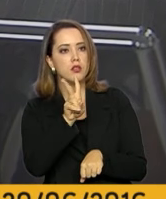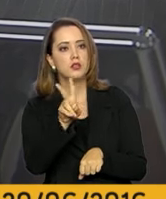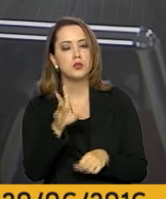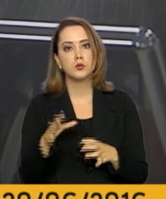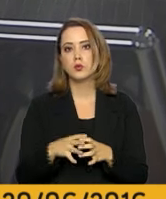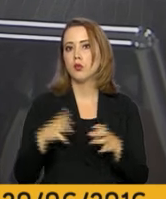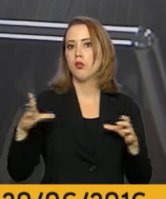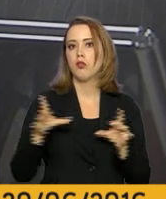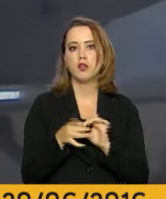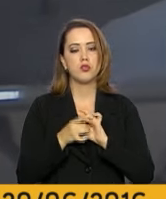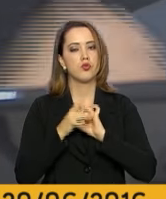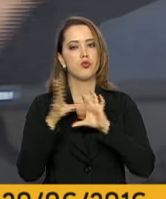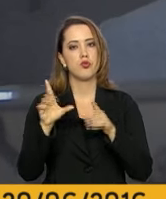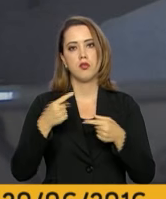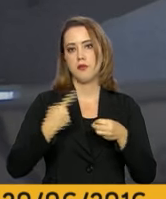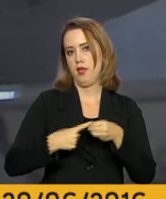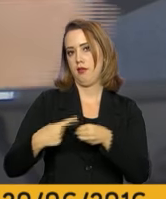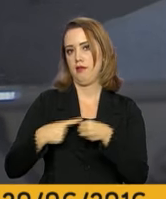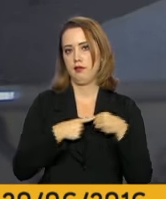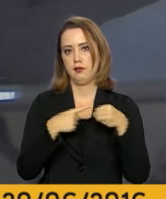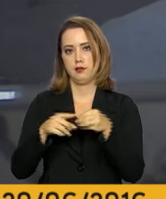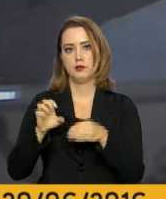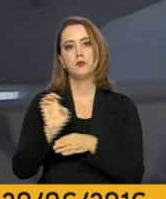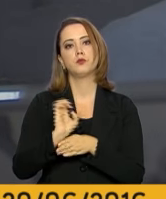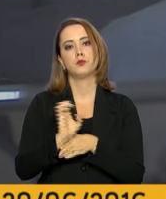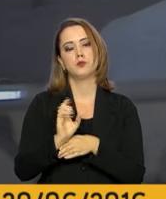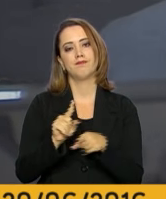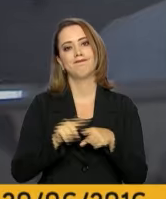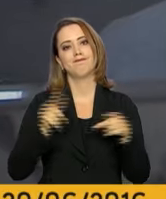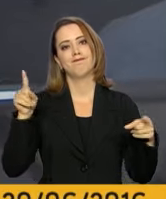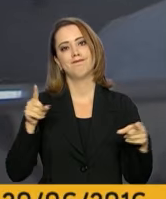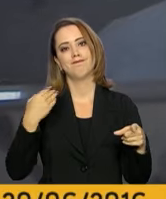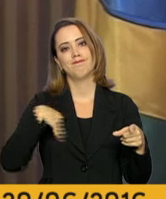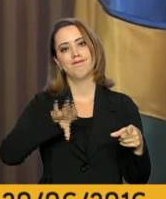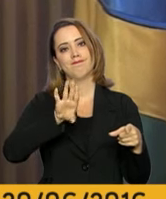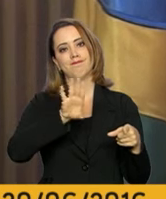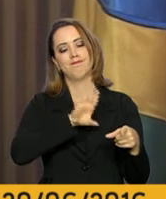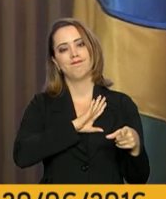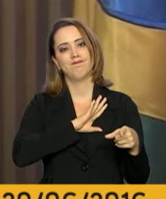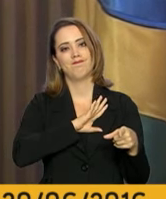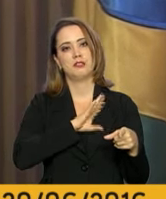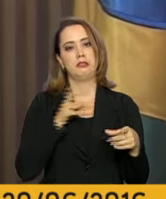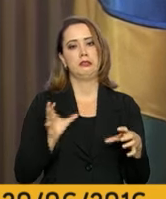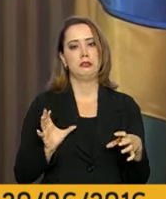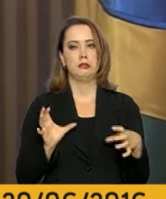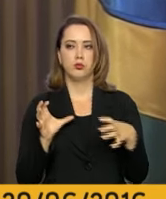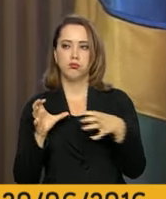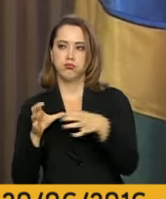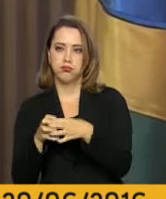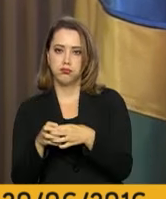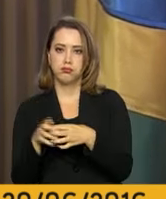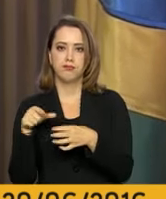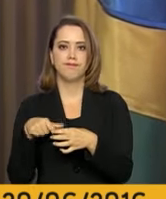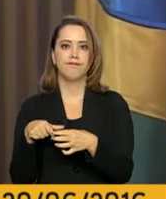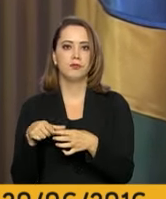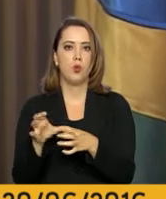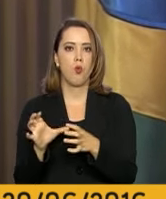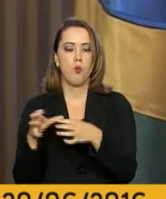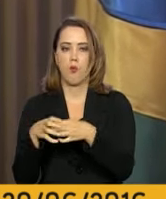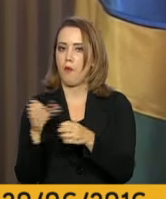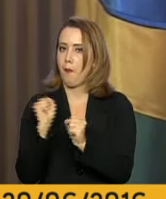Estadual esta foi a ideia básica da constituinte mas a Nossa vocação centralizadora fez com que tudo voltasse